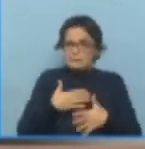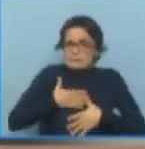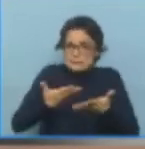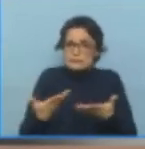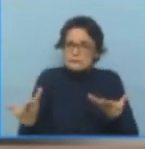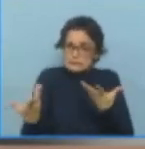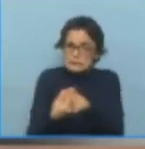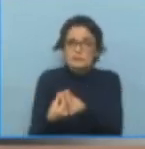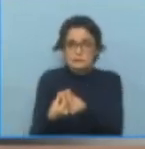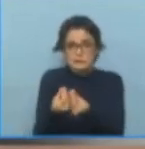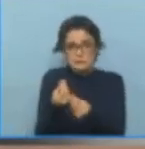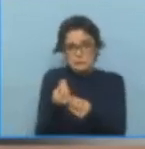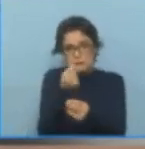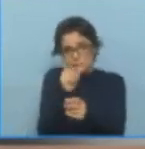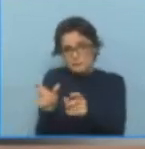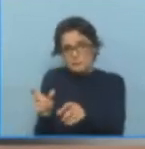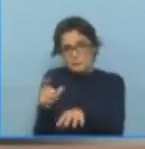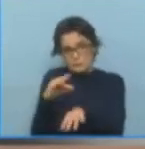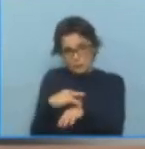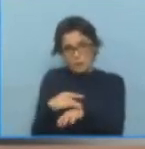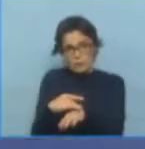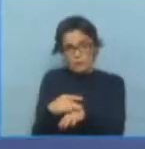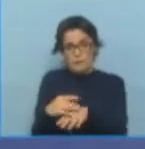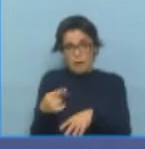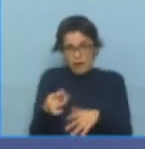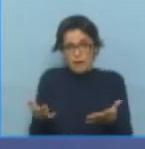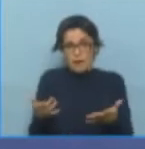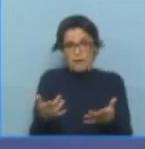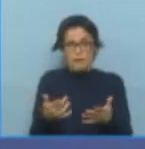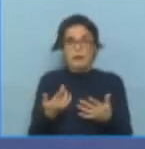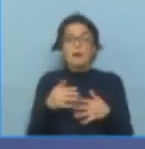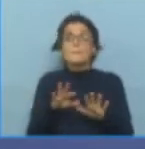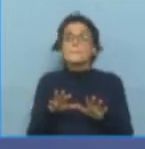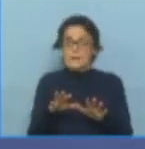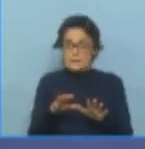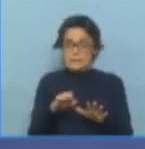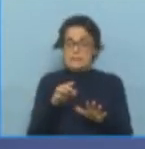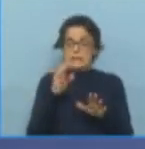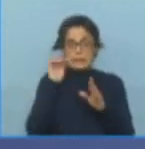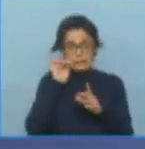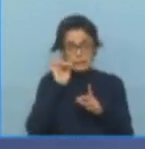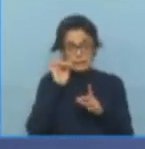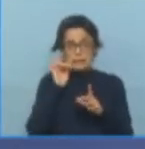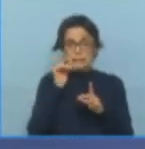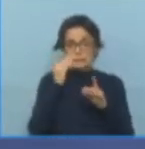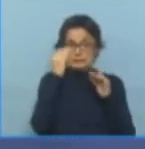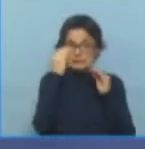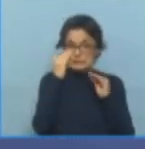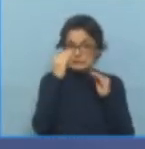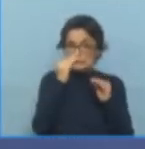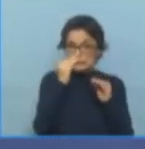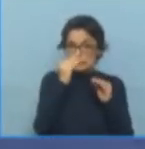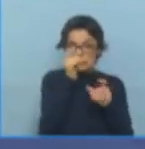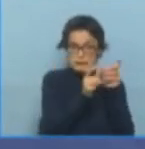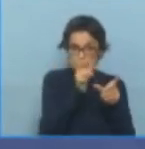ao mesmo tempo, não se pode ir de qualquer maneira. É necessário ajudar as pessoas a saber estar junto a estas pessoas que partem,